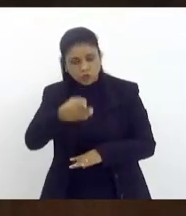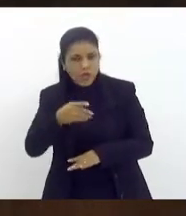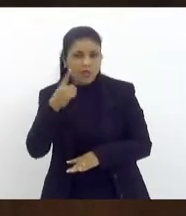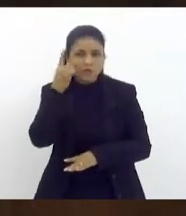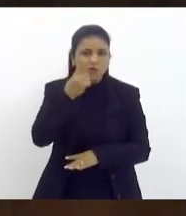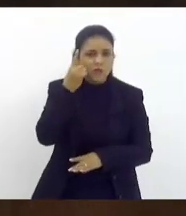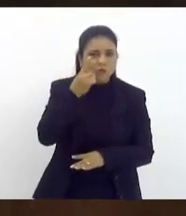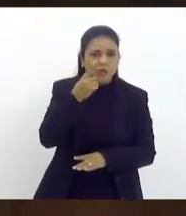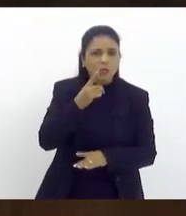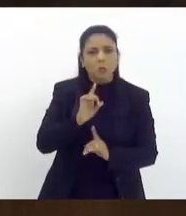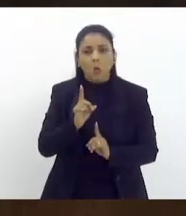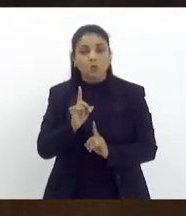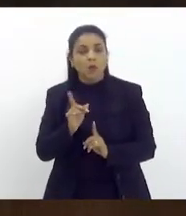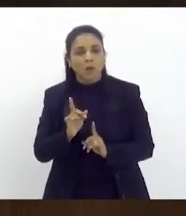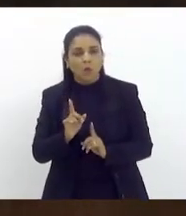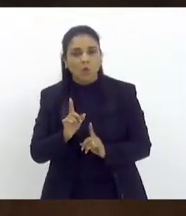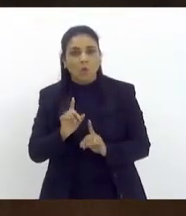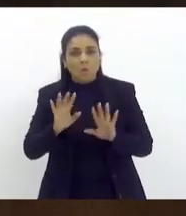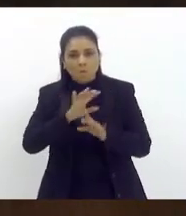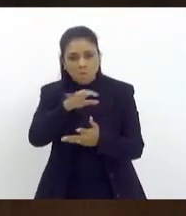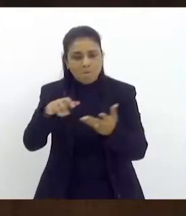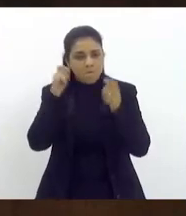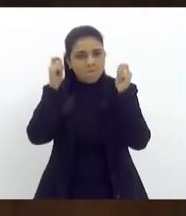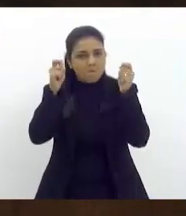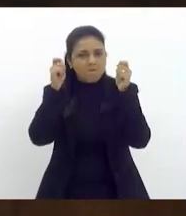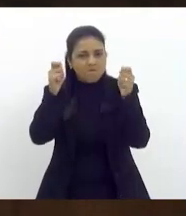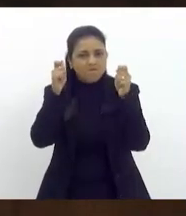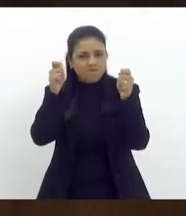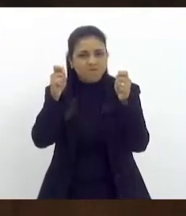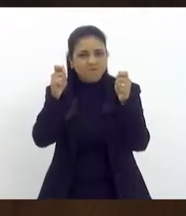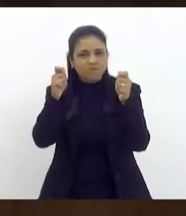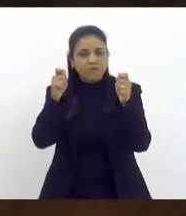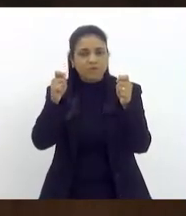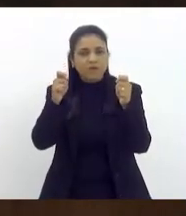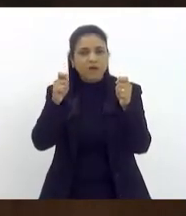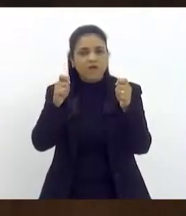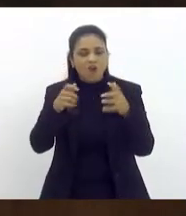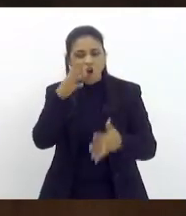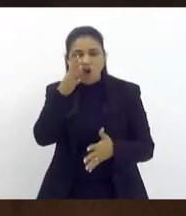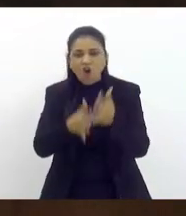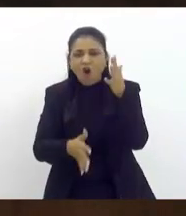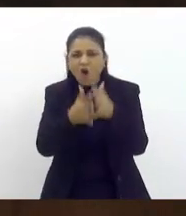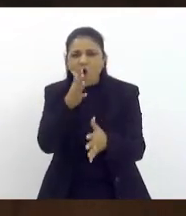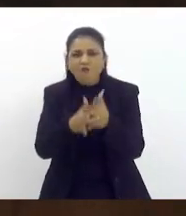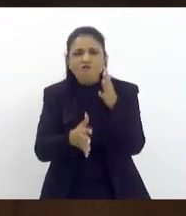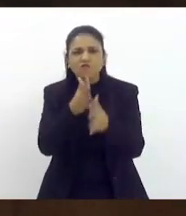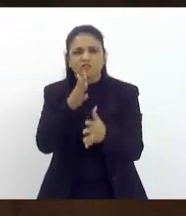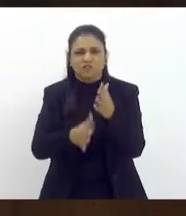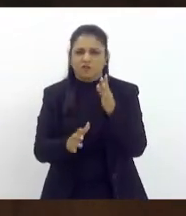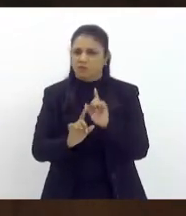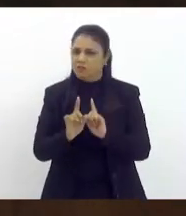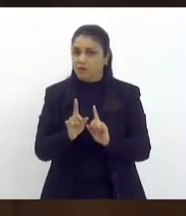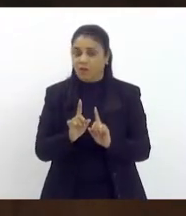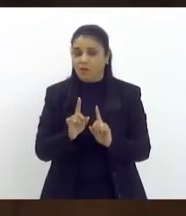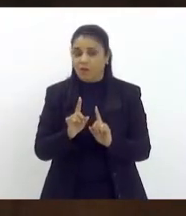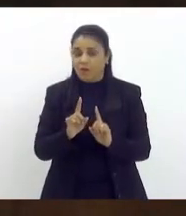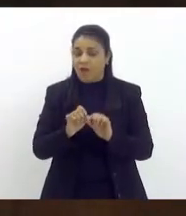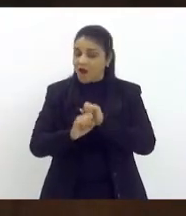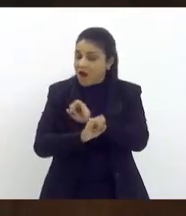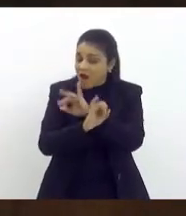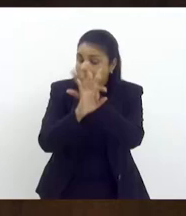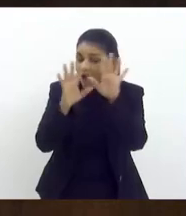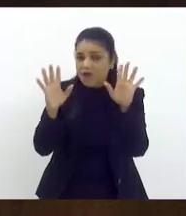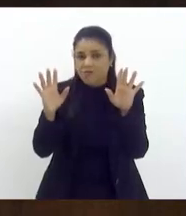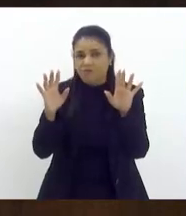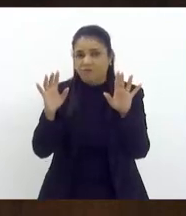em manifestações para criar o conflito para criar a confusão Então essa posição claríssima